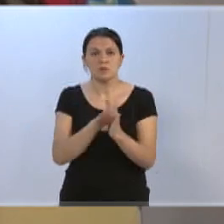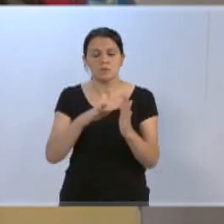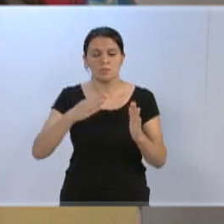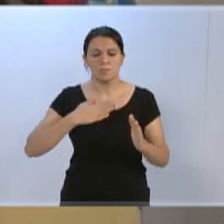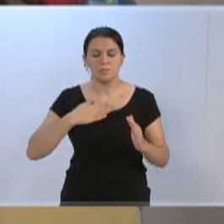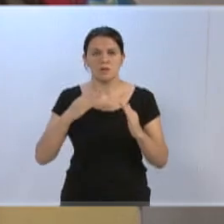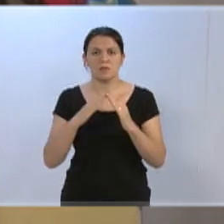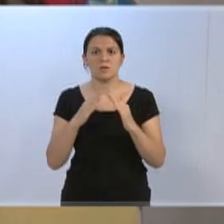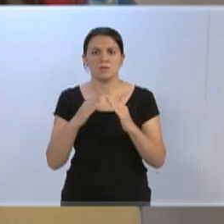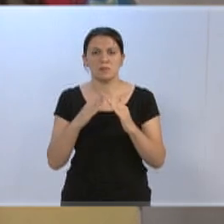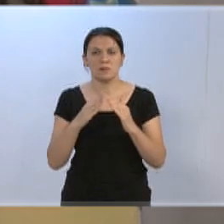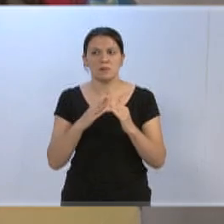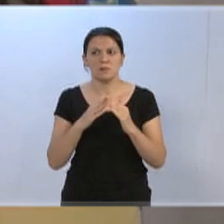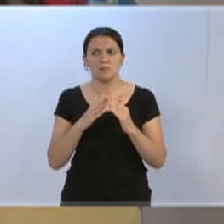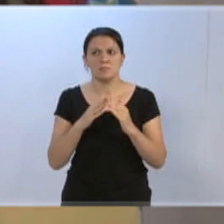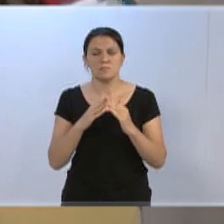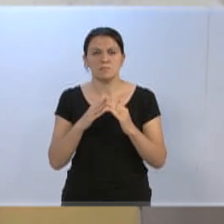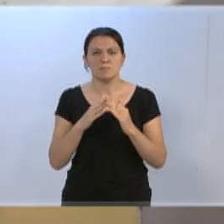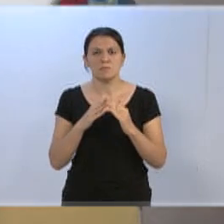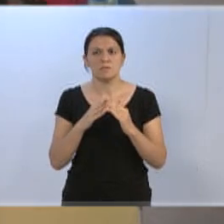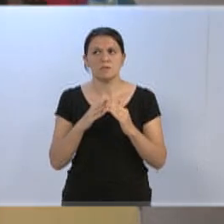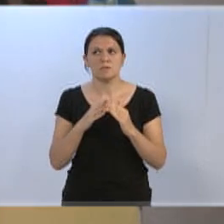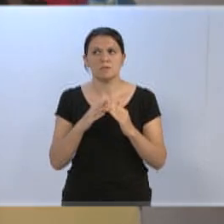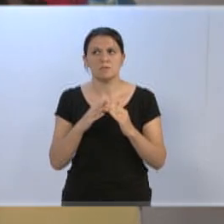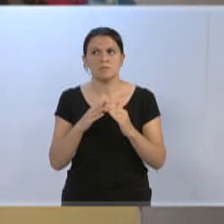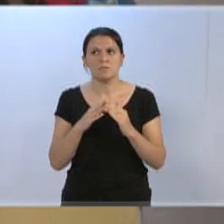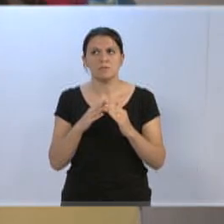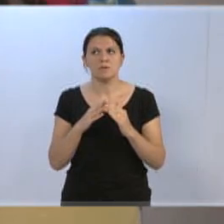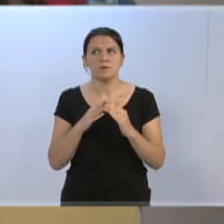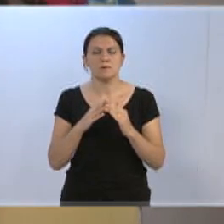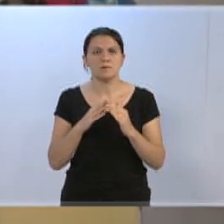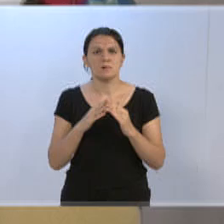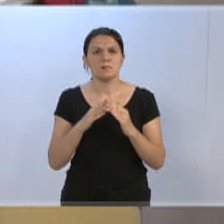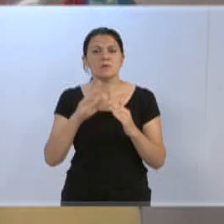filho, e recusou tudo